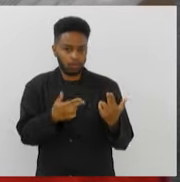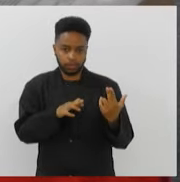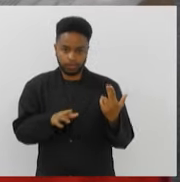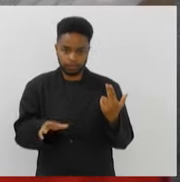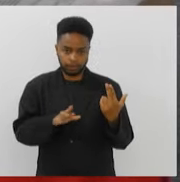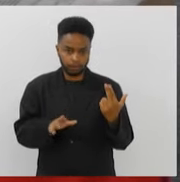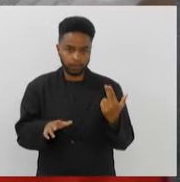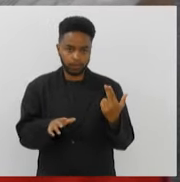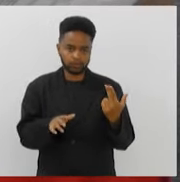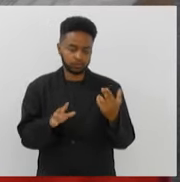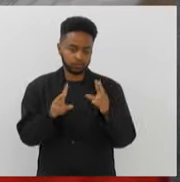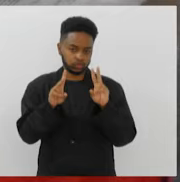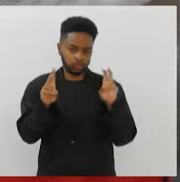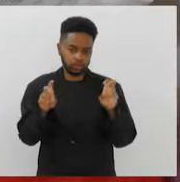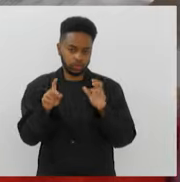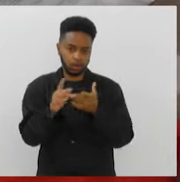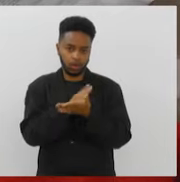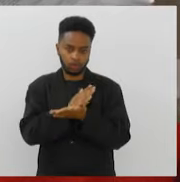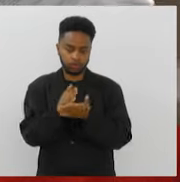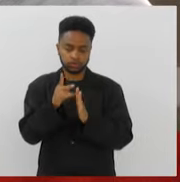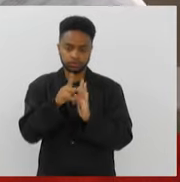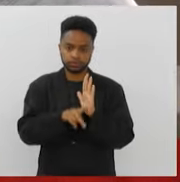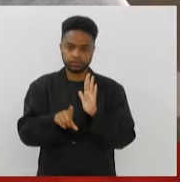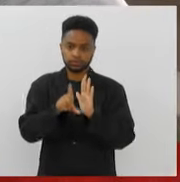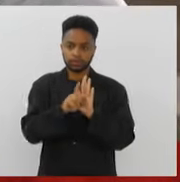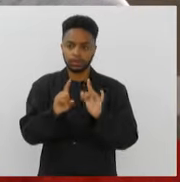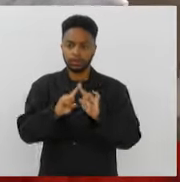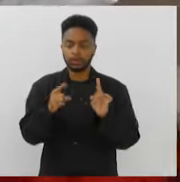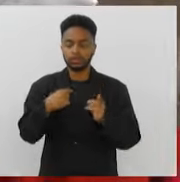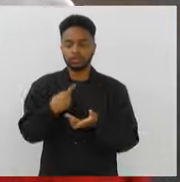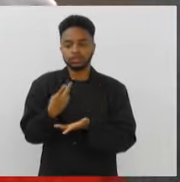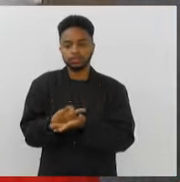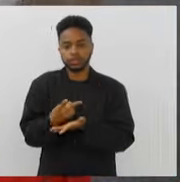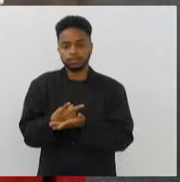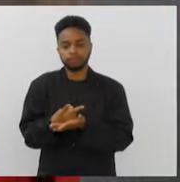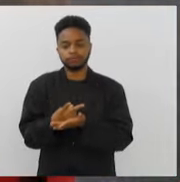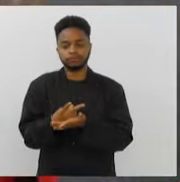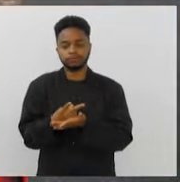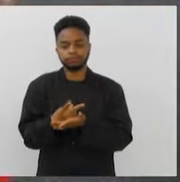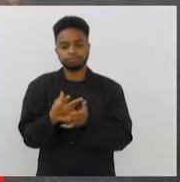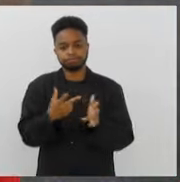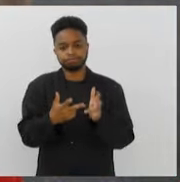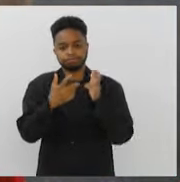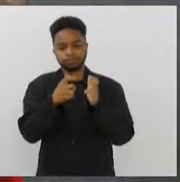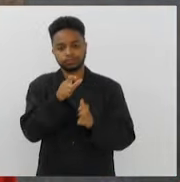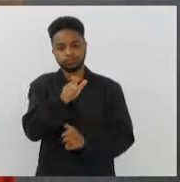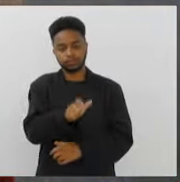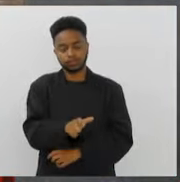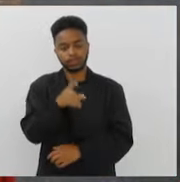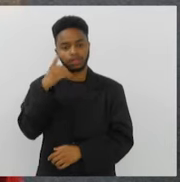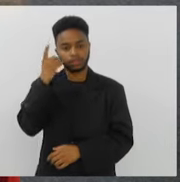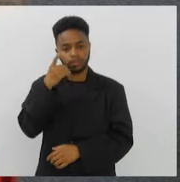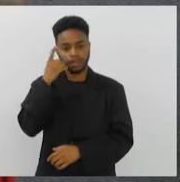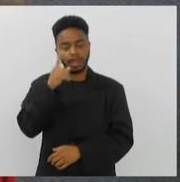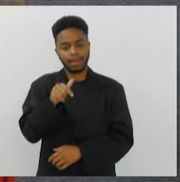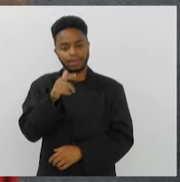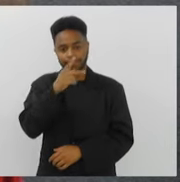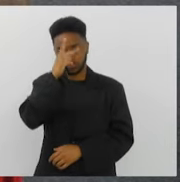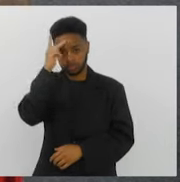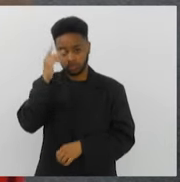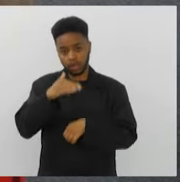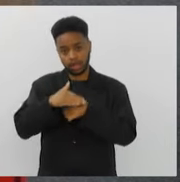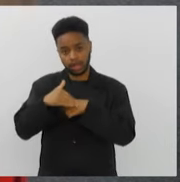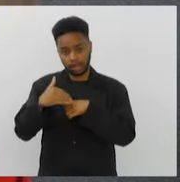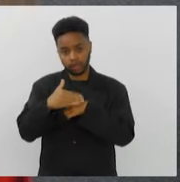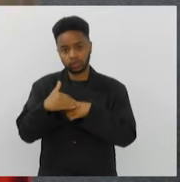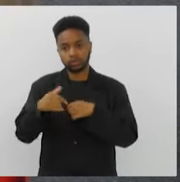em alguns projetos de lei, mas sempre reconheci no deputado Otônio de Paula Pai uma pessoa carinhosa,